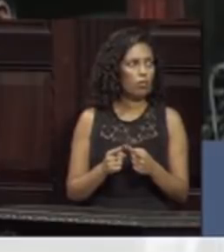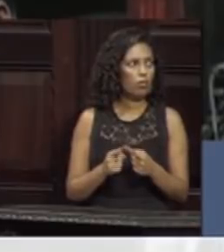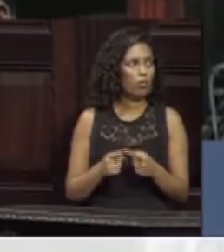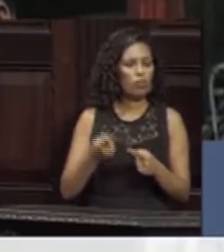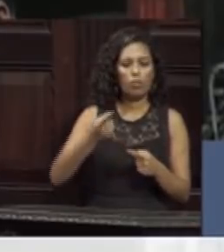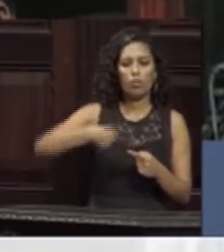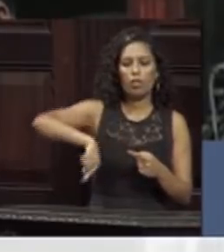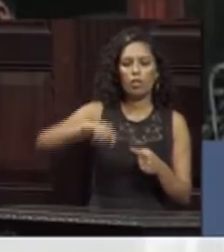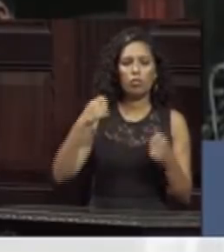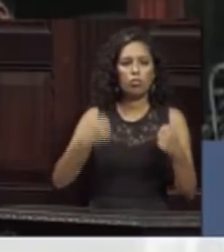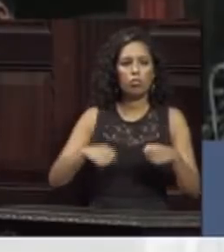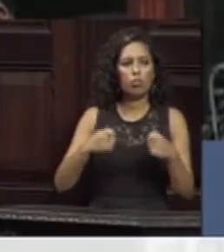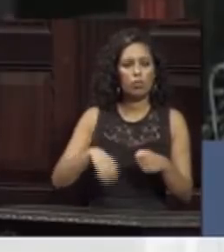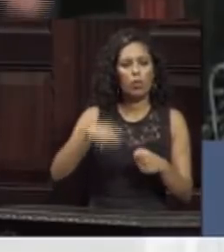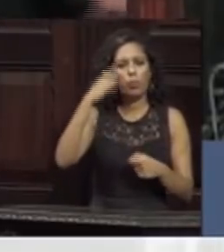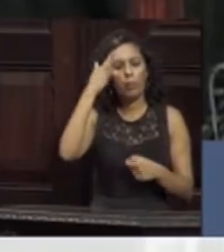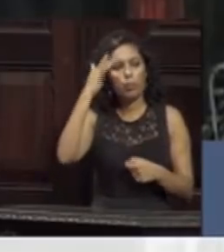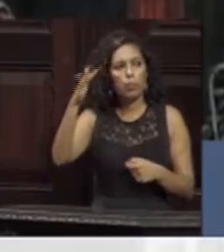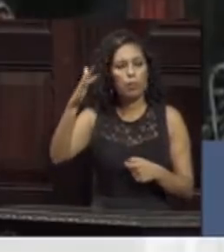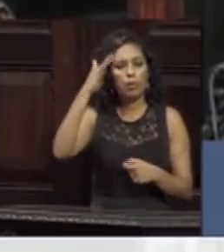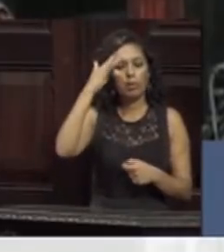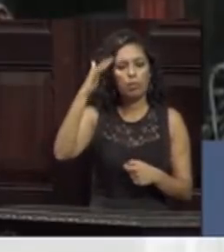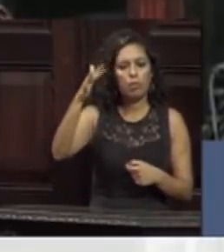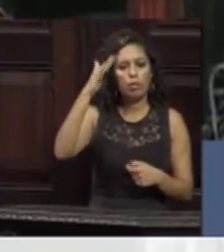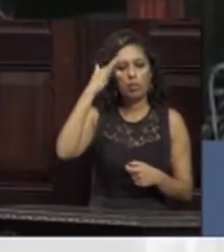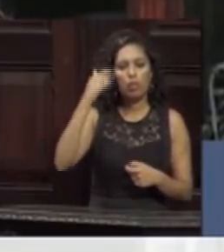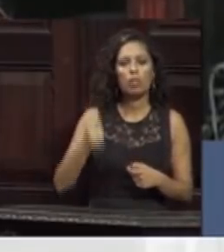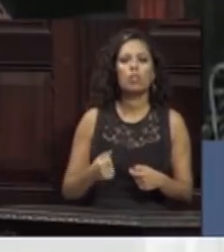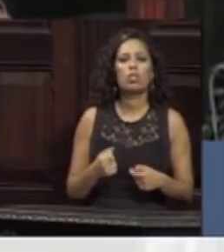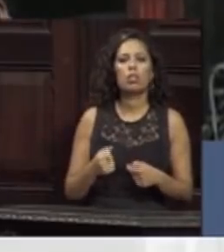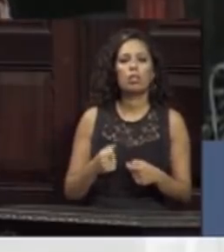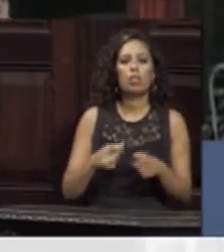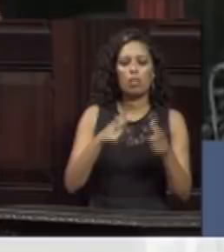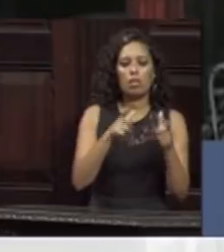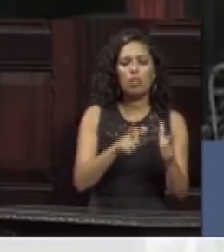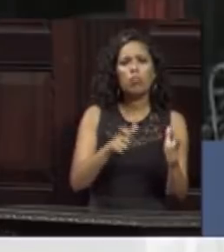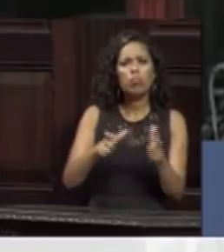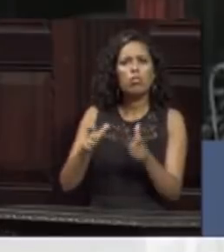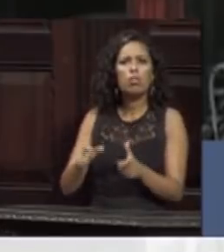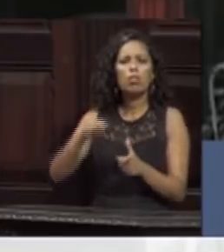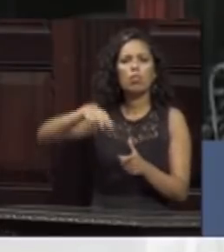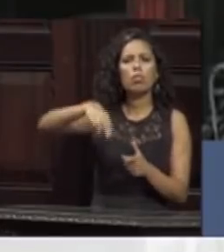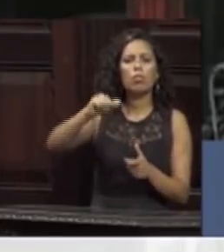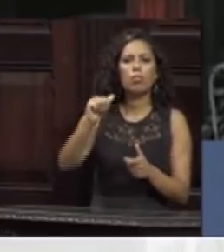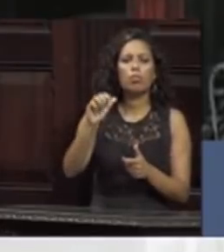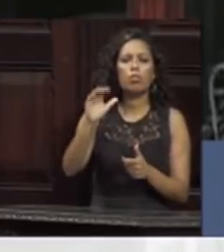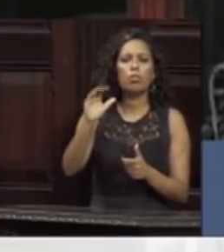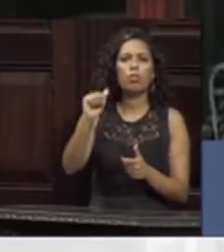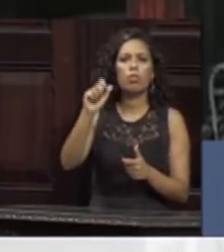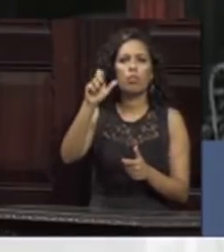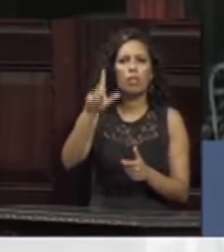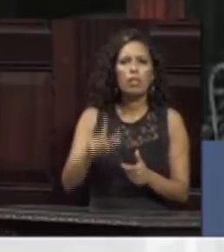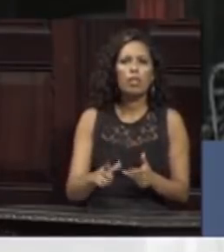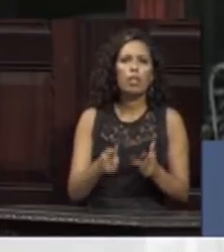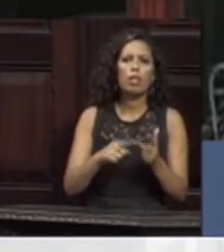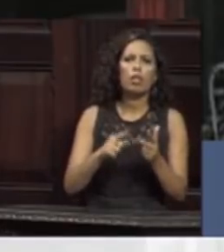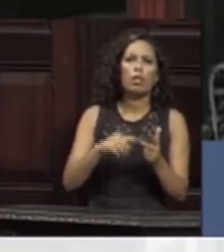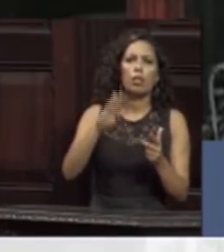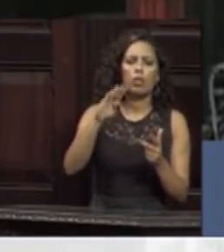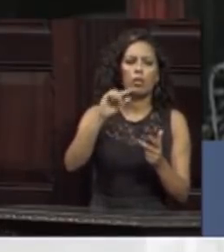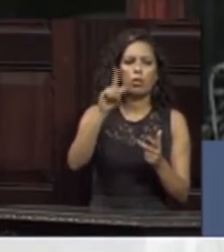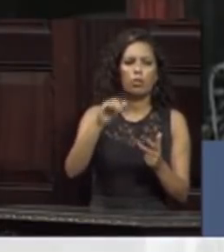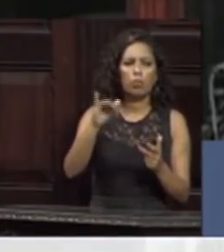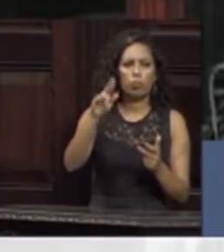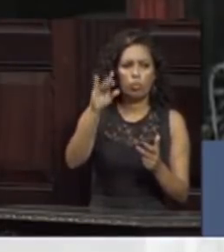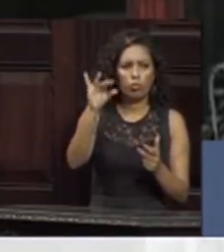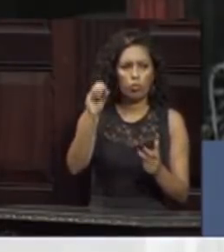procurado conversar com todo mundo. Recebi aqui a Câmara de Macaé, recebi representante da indústria. Nós